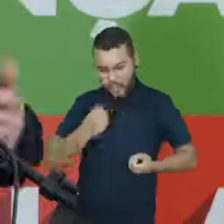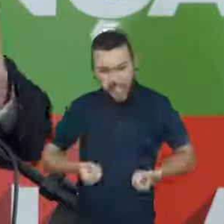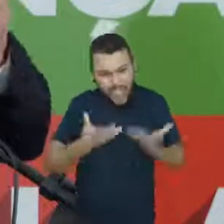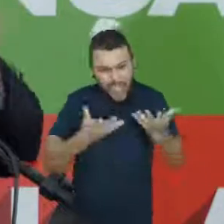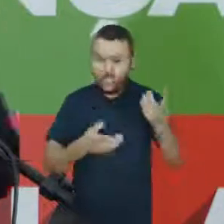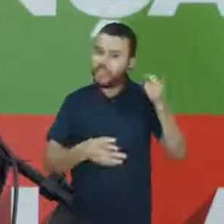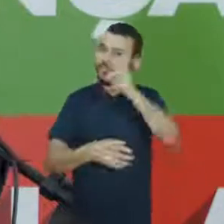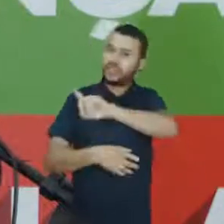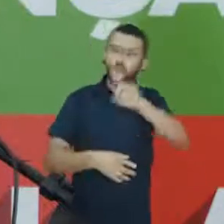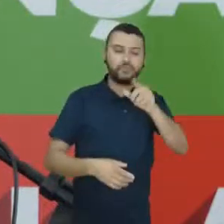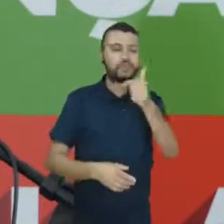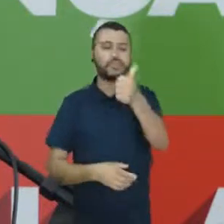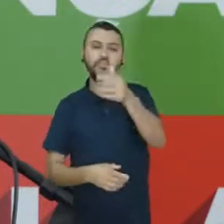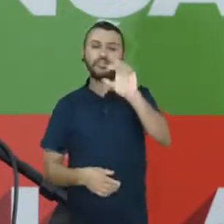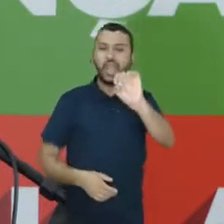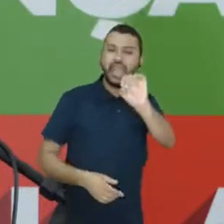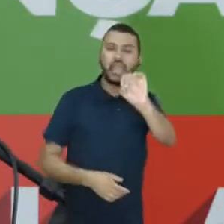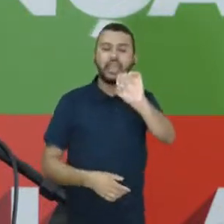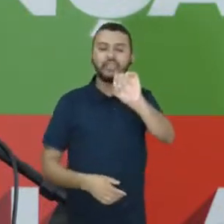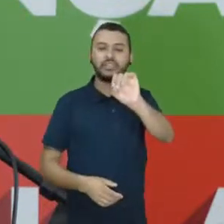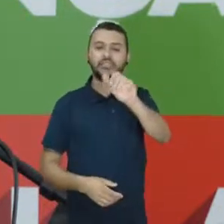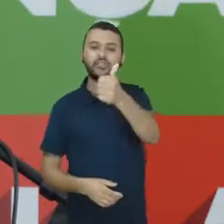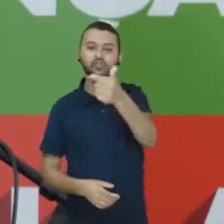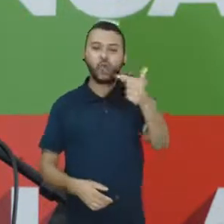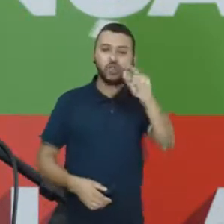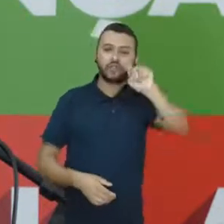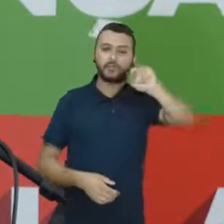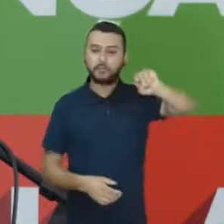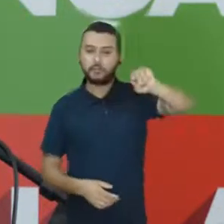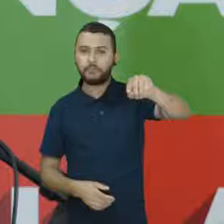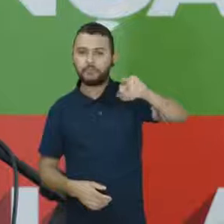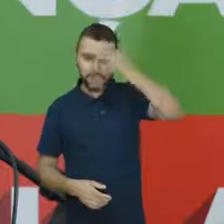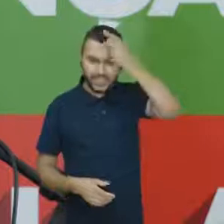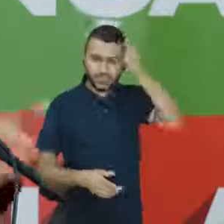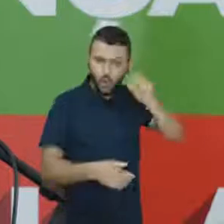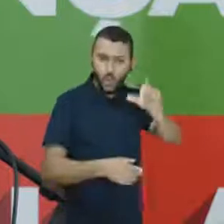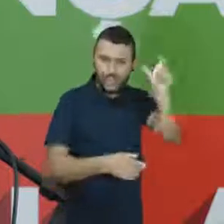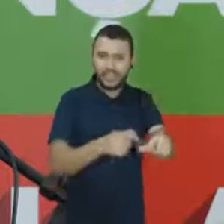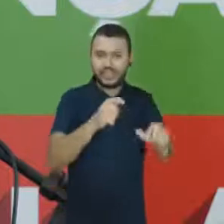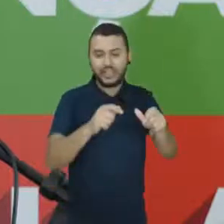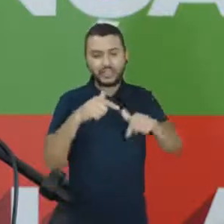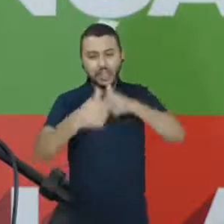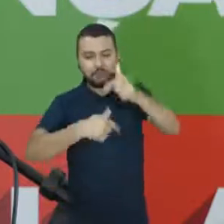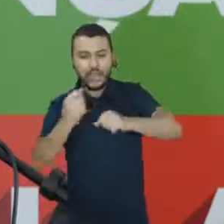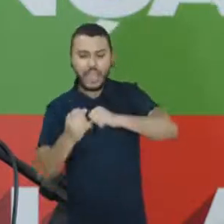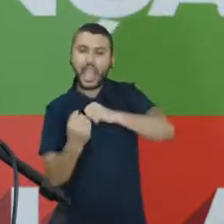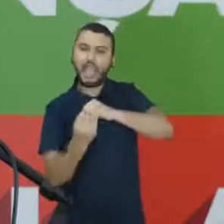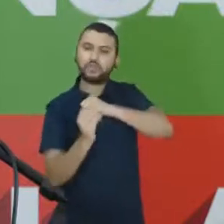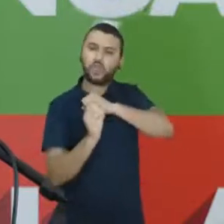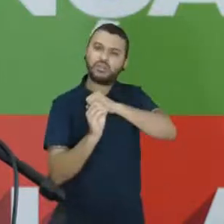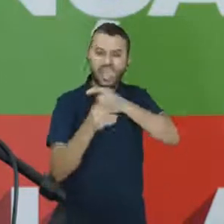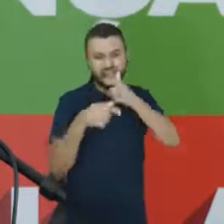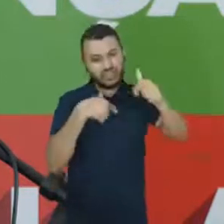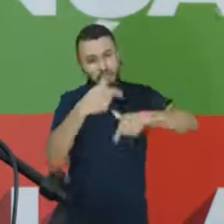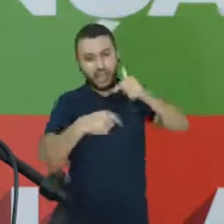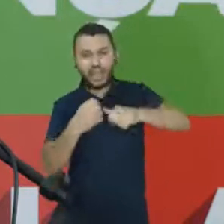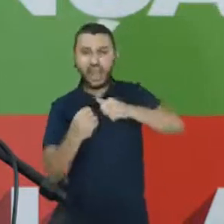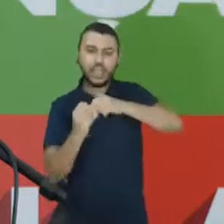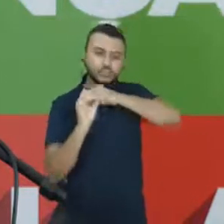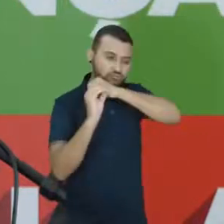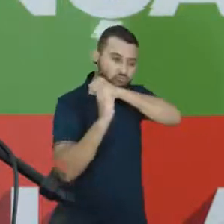12 mil reais num menino para poder se formar engenheiro e depois devolver inteligente para o seu país? Então, essas